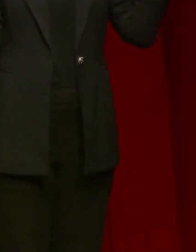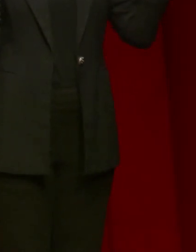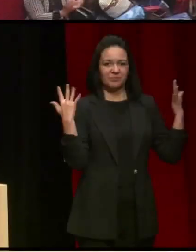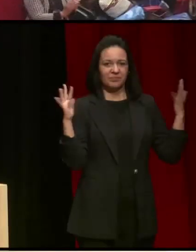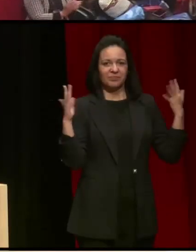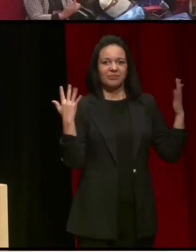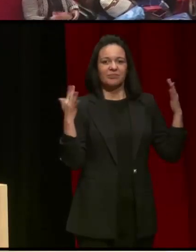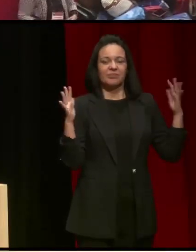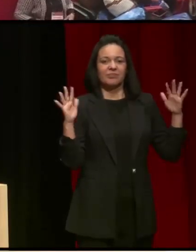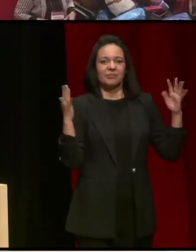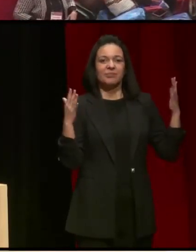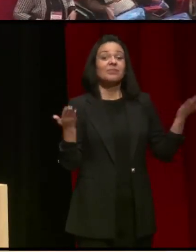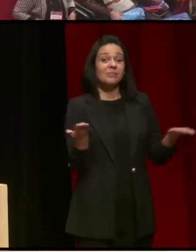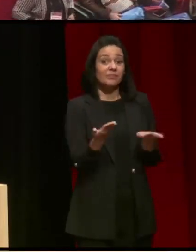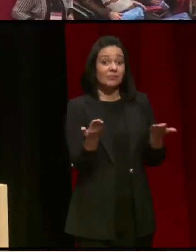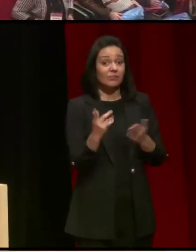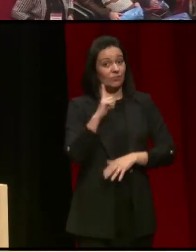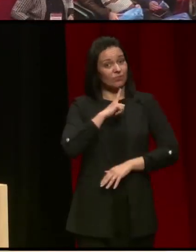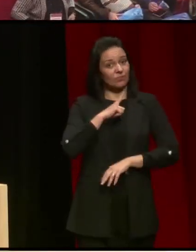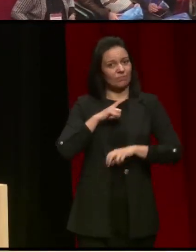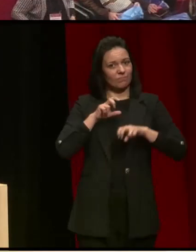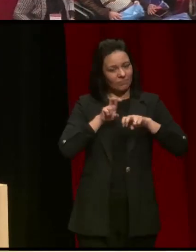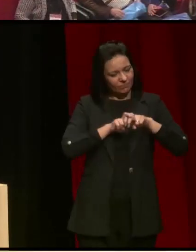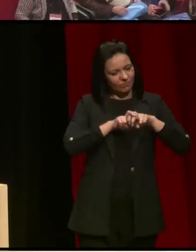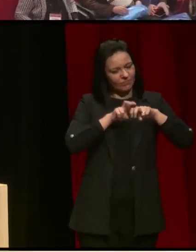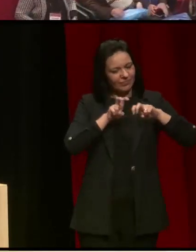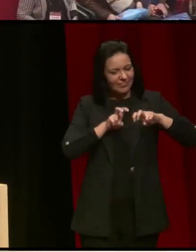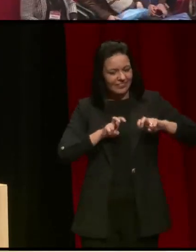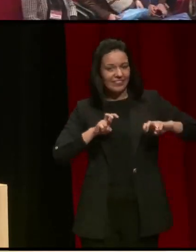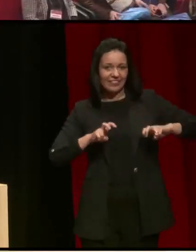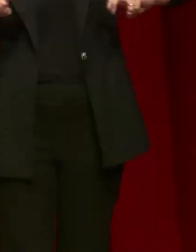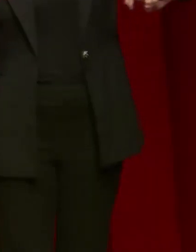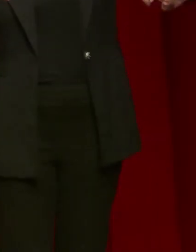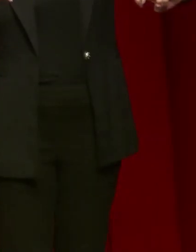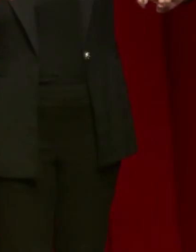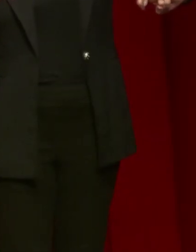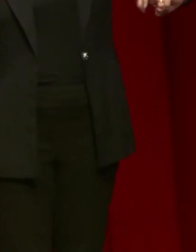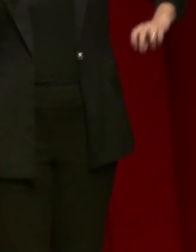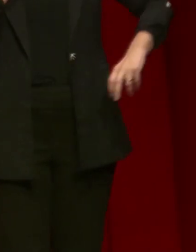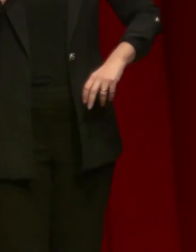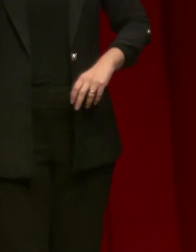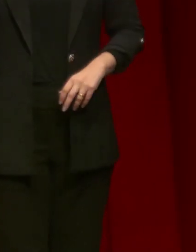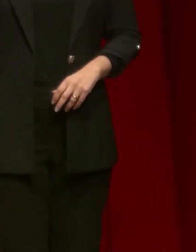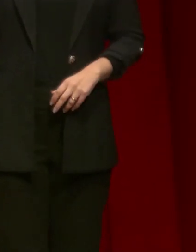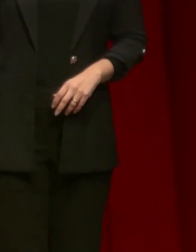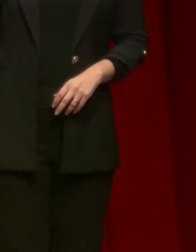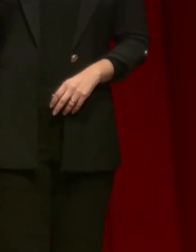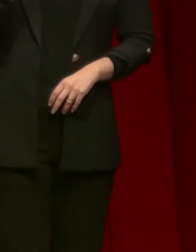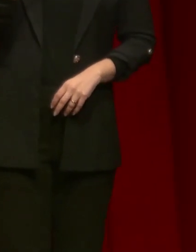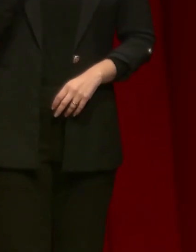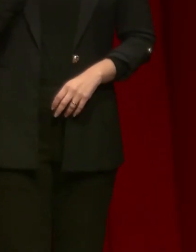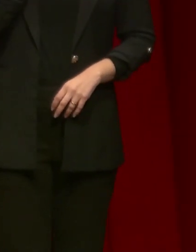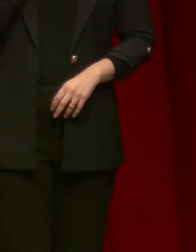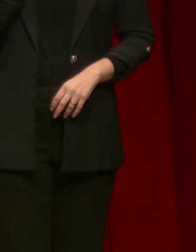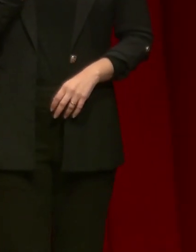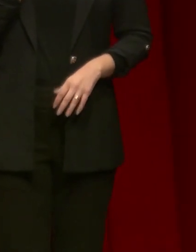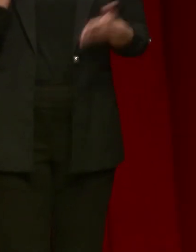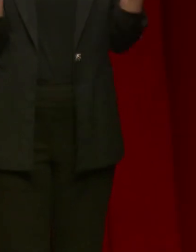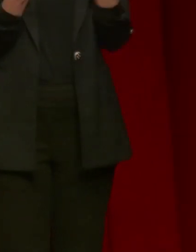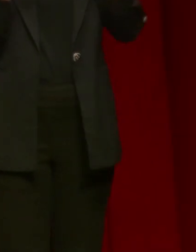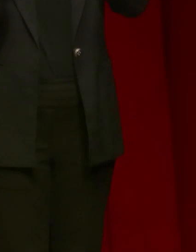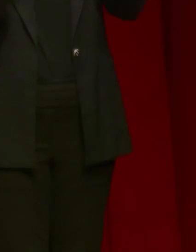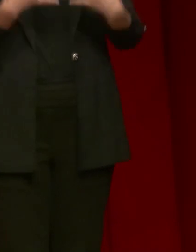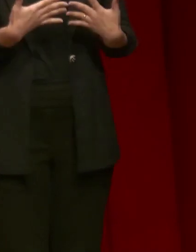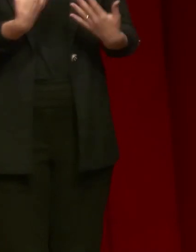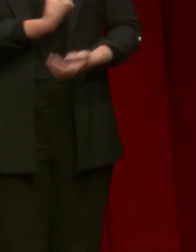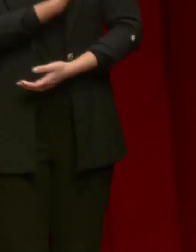E eu já quero começar o painel aqui chamando a nossa convidada Eni Kinderman. Eu vou fazer uma descrição dela